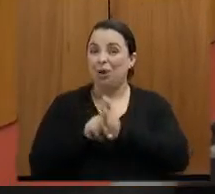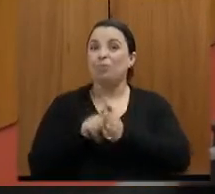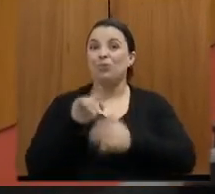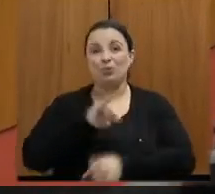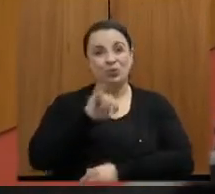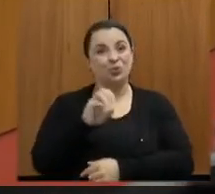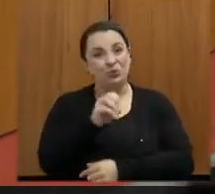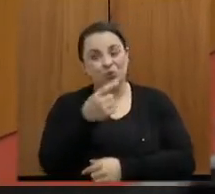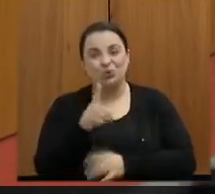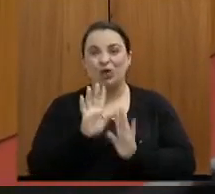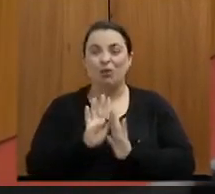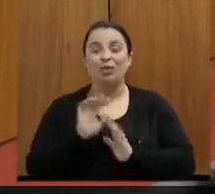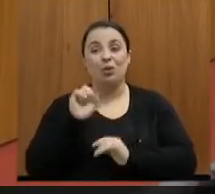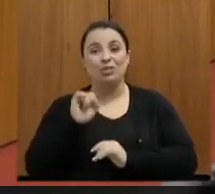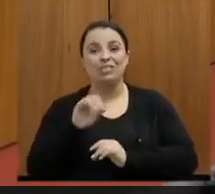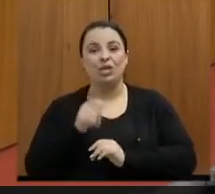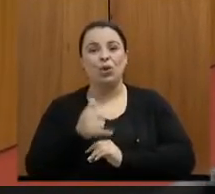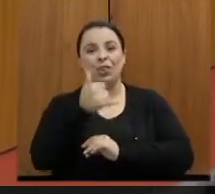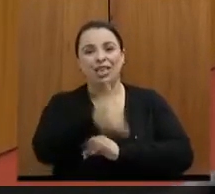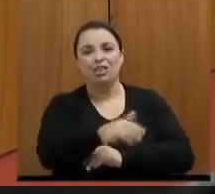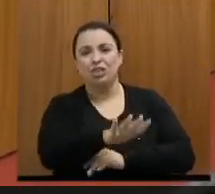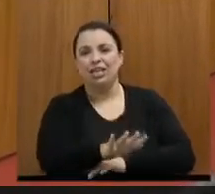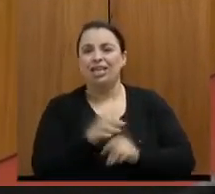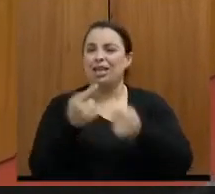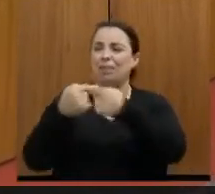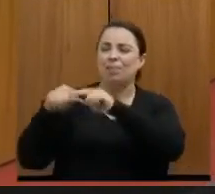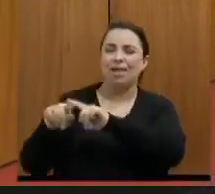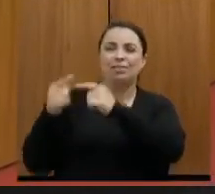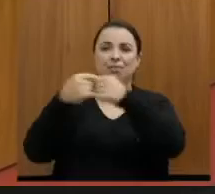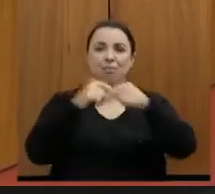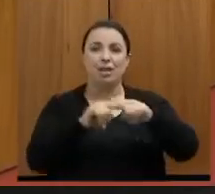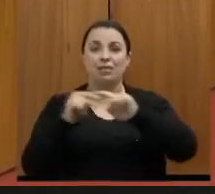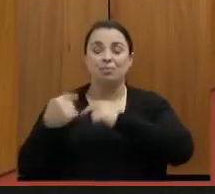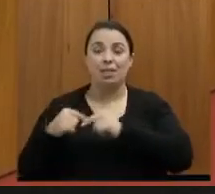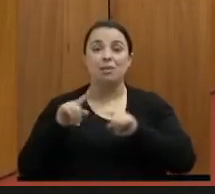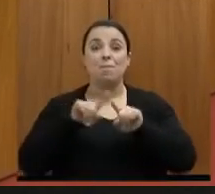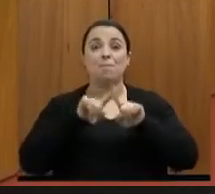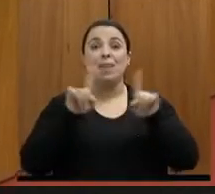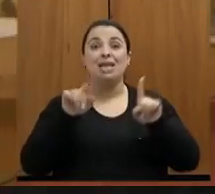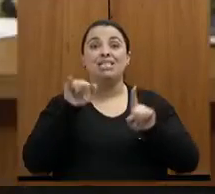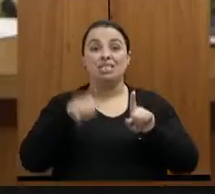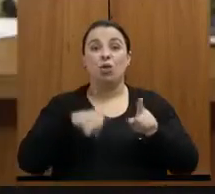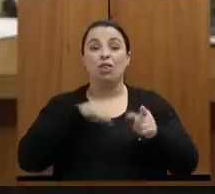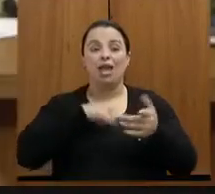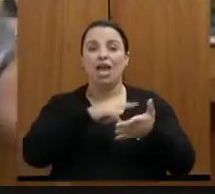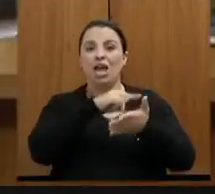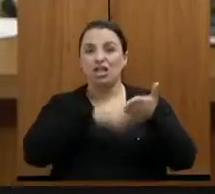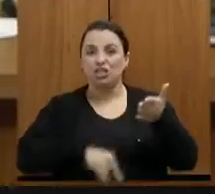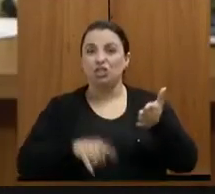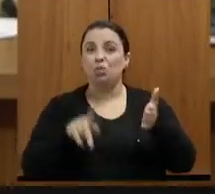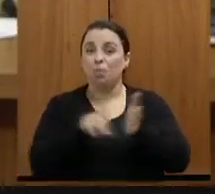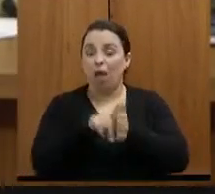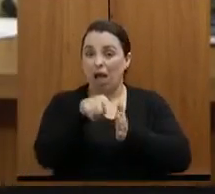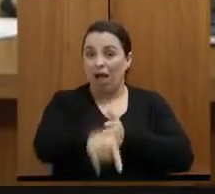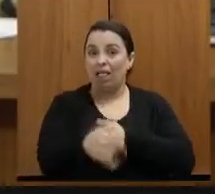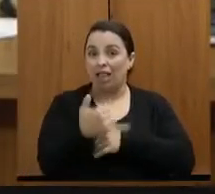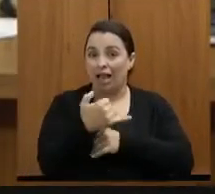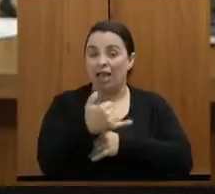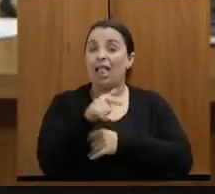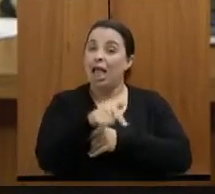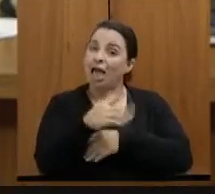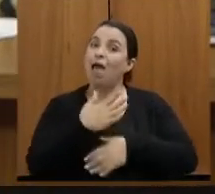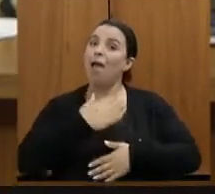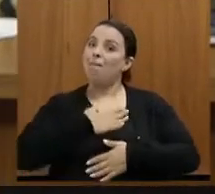que eu deixe a caneta aqui do lado, que eu empreste para o Douglas, eu empreste para a deputada, acho que vai ficar claro, porque qualquer um pode, no registro